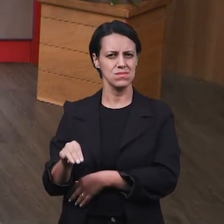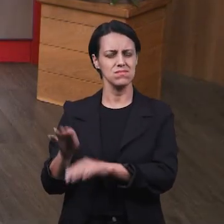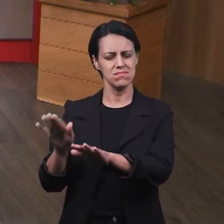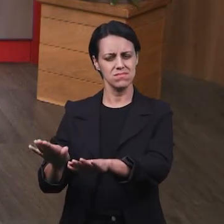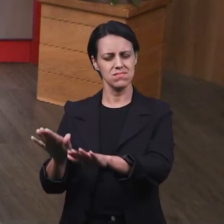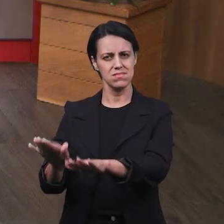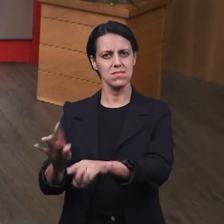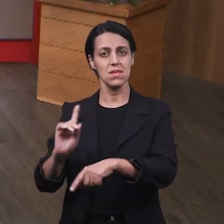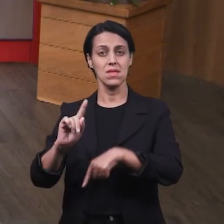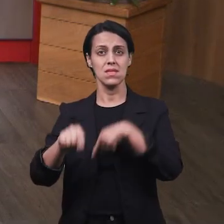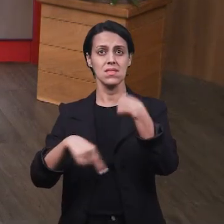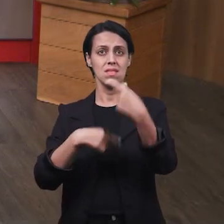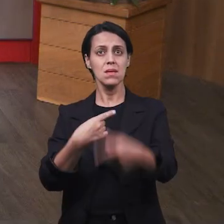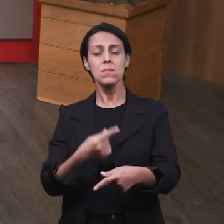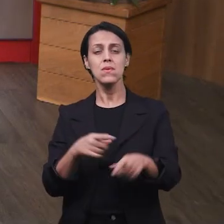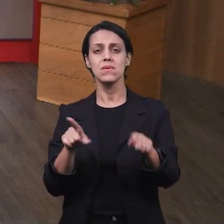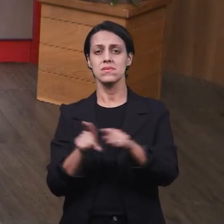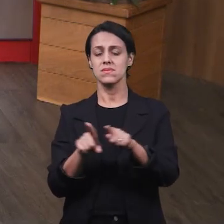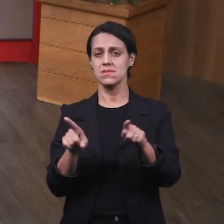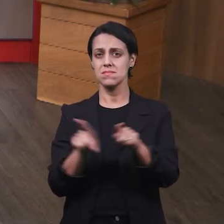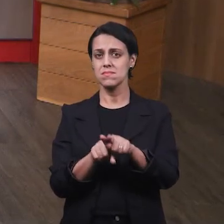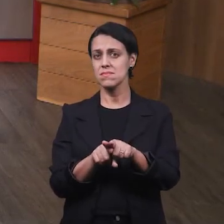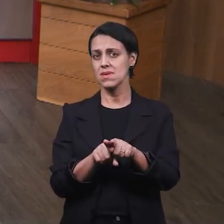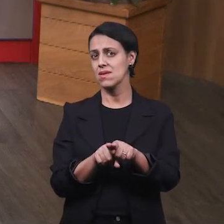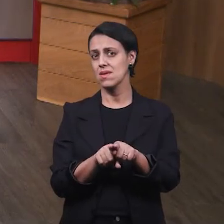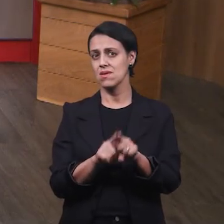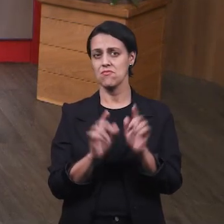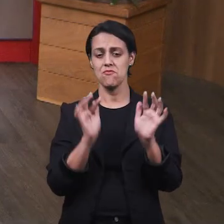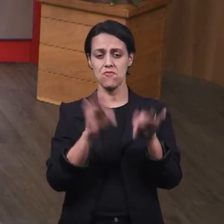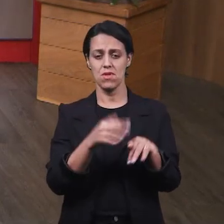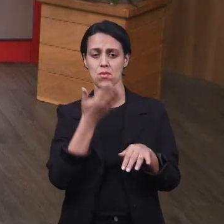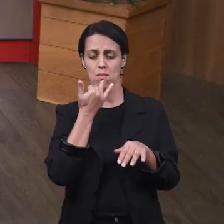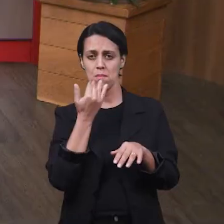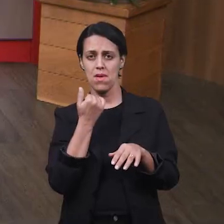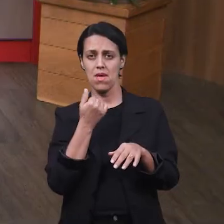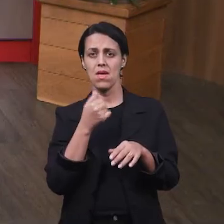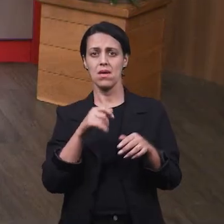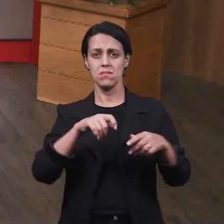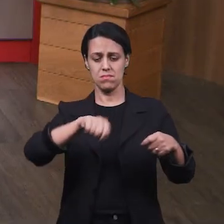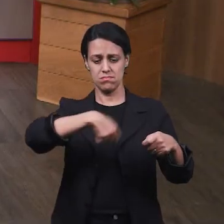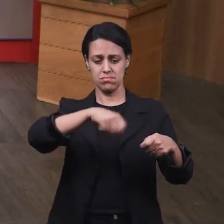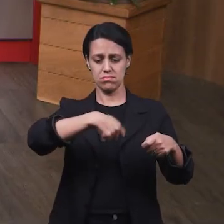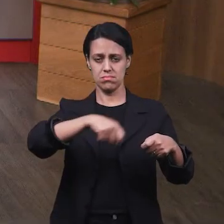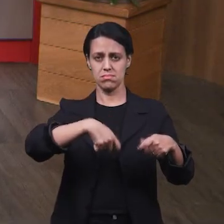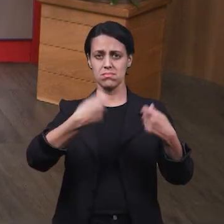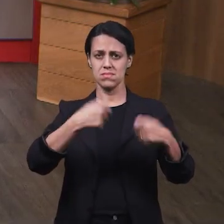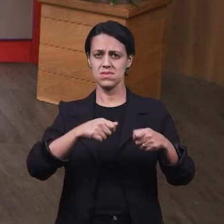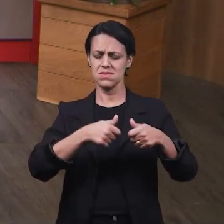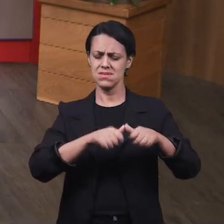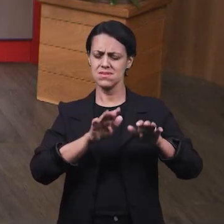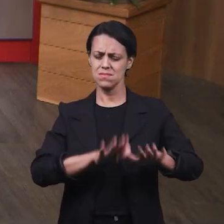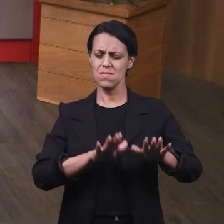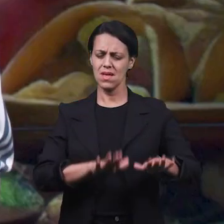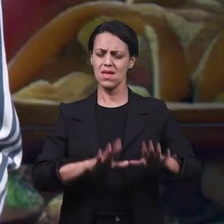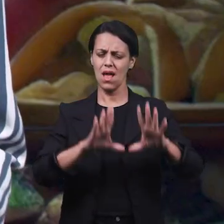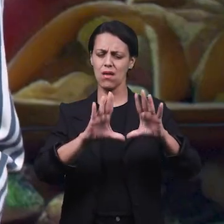esfriarem. Após o fim das refeições, tampe as panelas e espere a temperatura dos alimentos